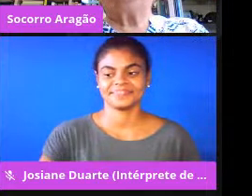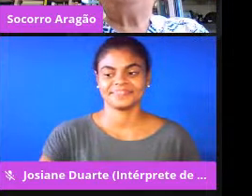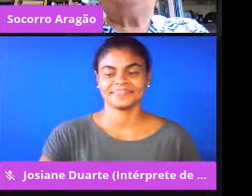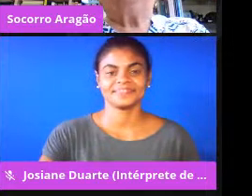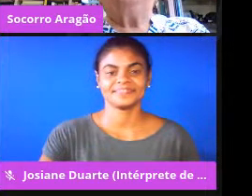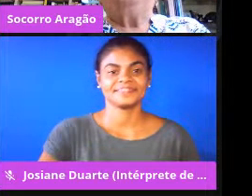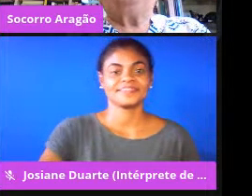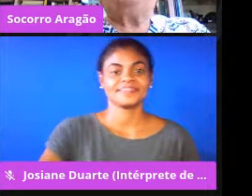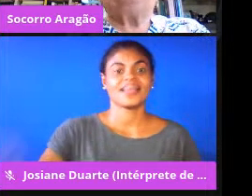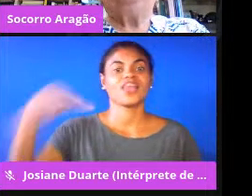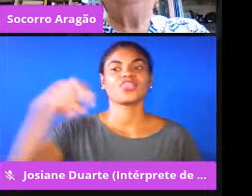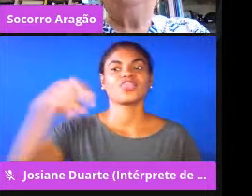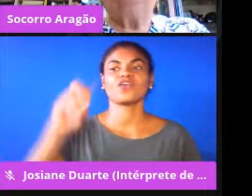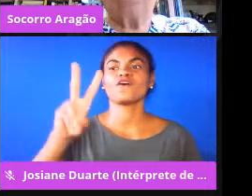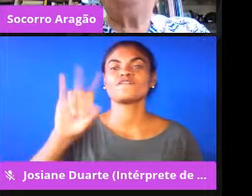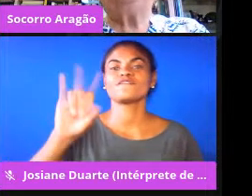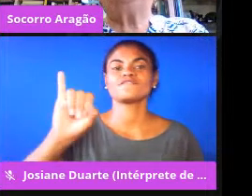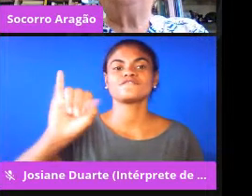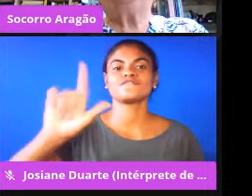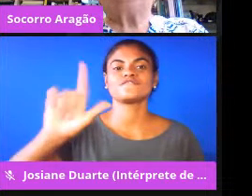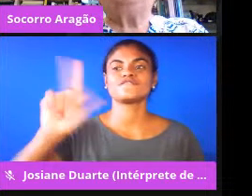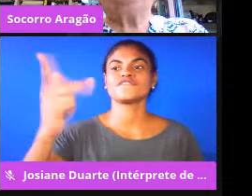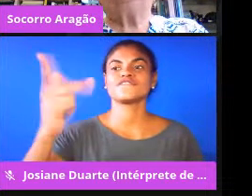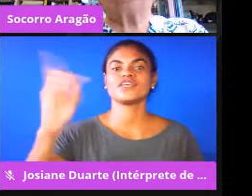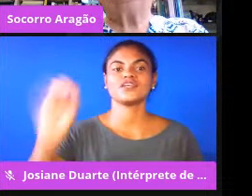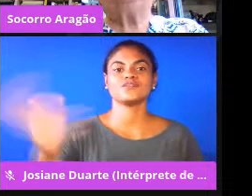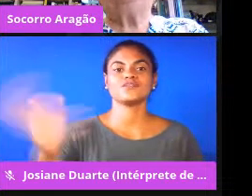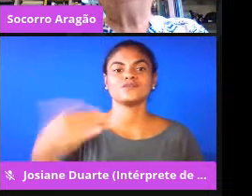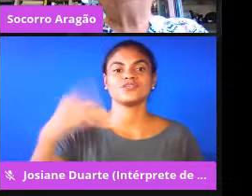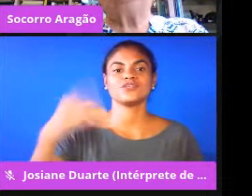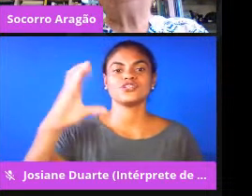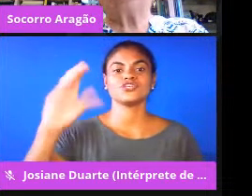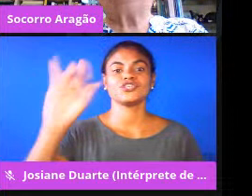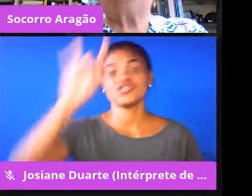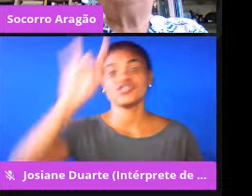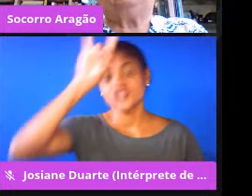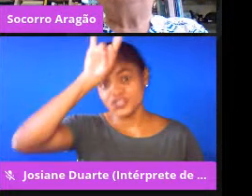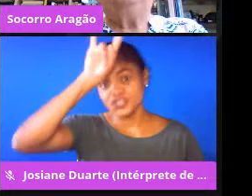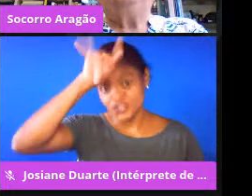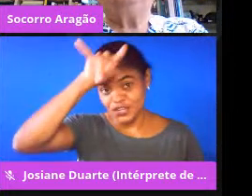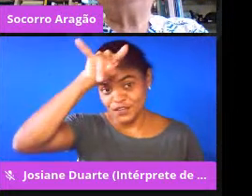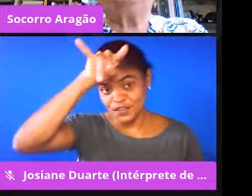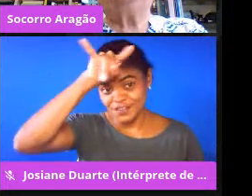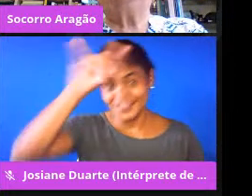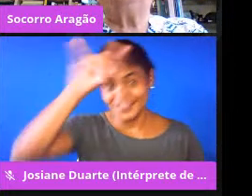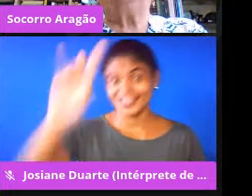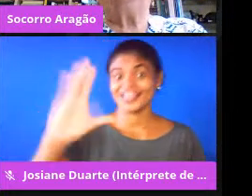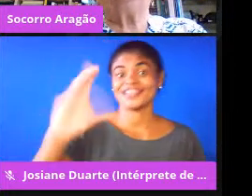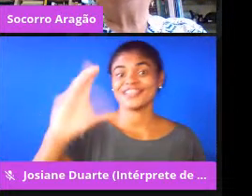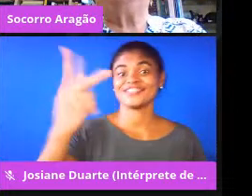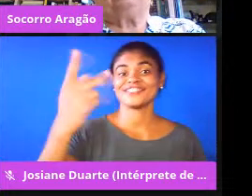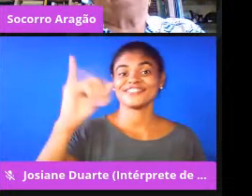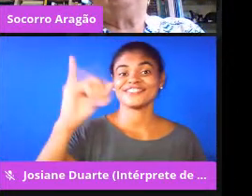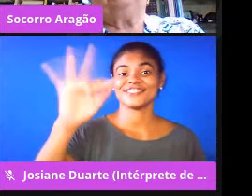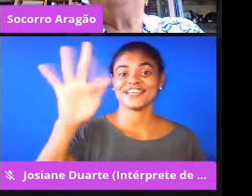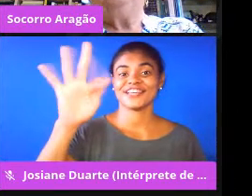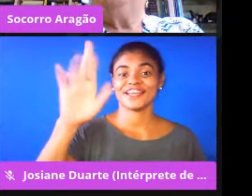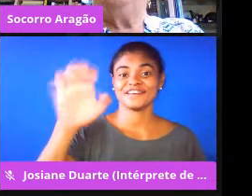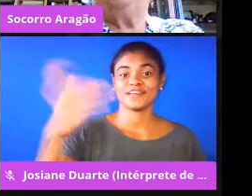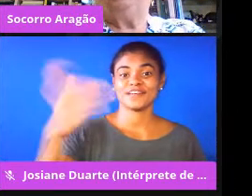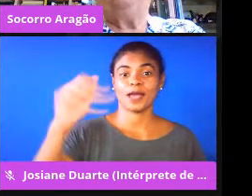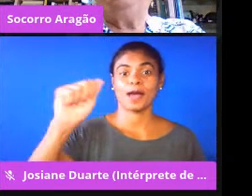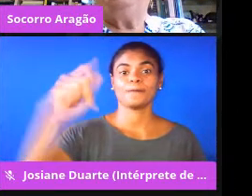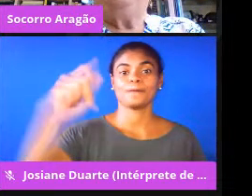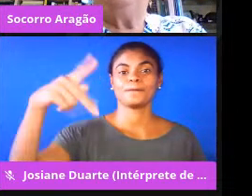Novilho de chifre apontado. Rapaz novo, essa história de Aparício, tudo que é novilho de chifre apontado. Nesta sessão só cuida de cangaço.